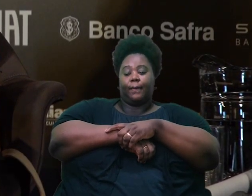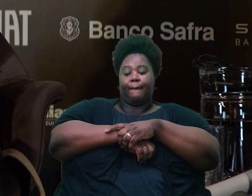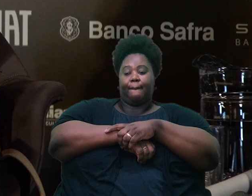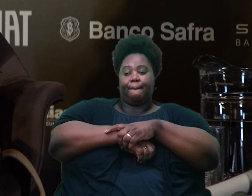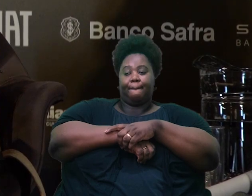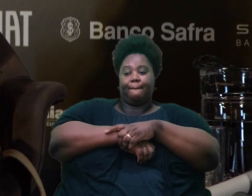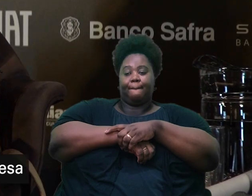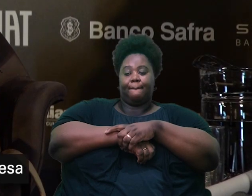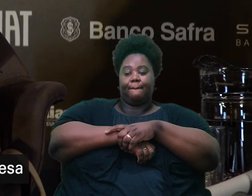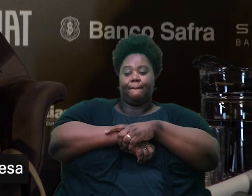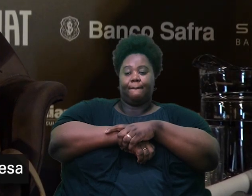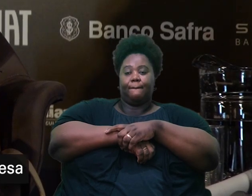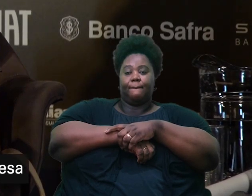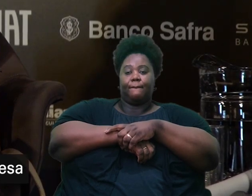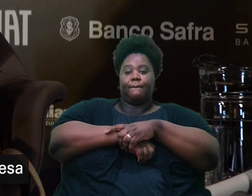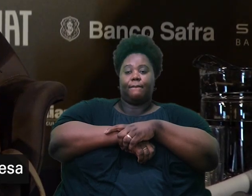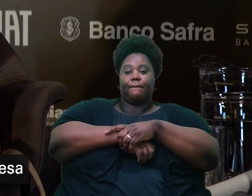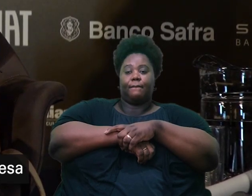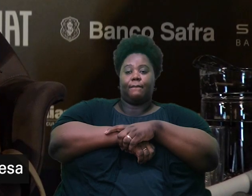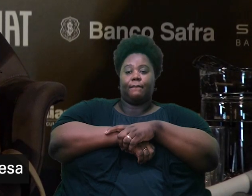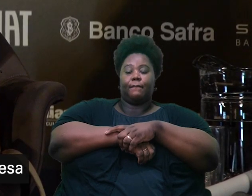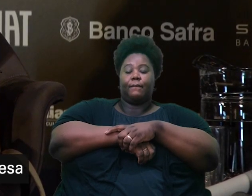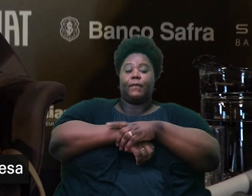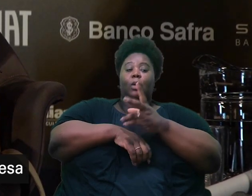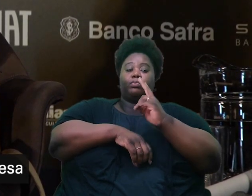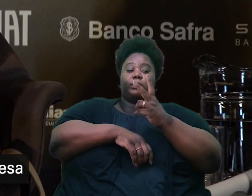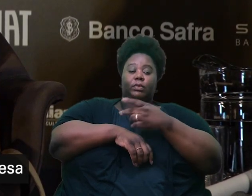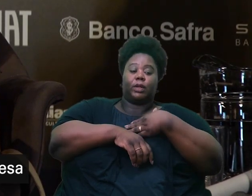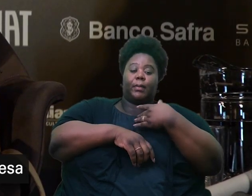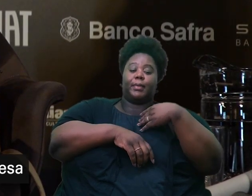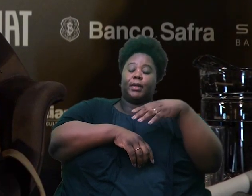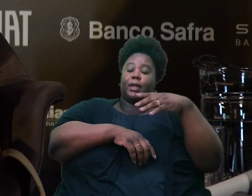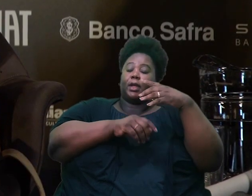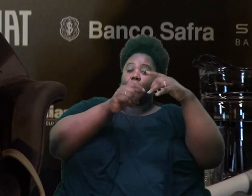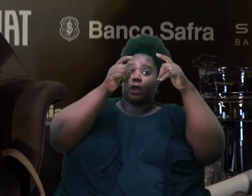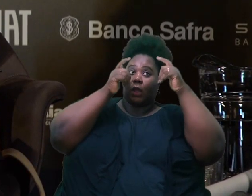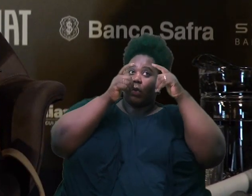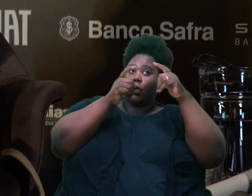E, ainda que eu abdicasse da minha coroa de princesa,